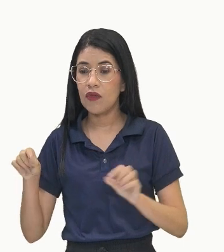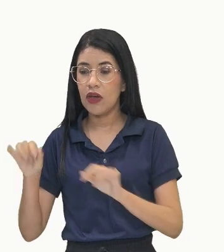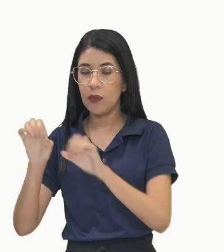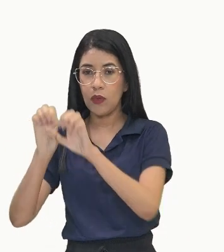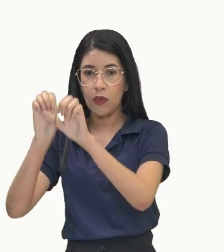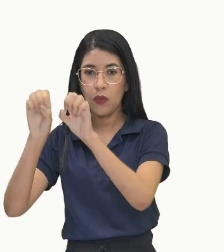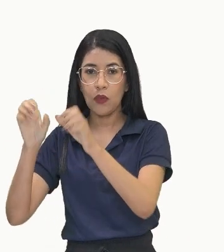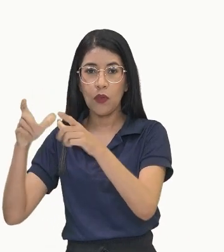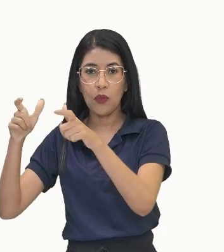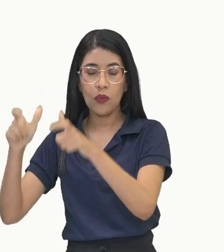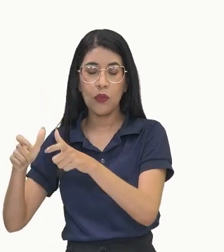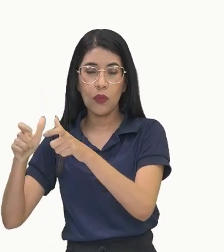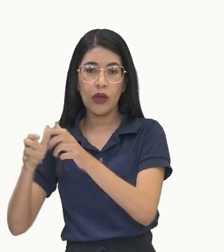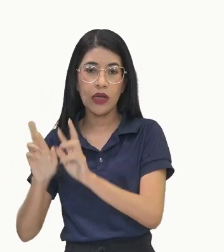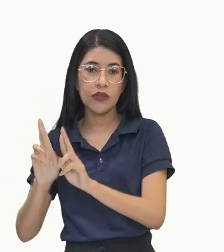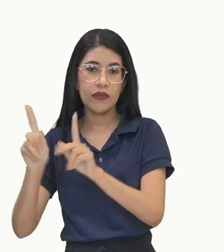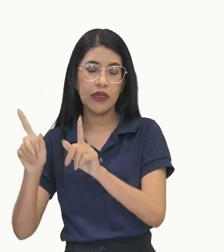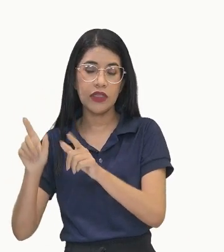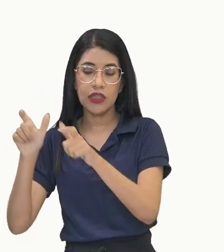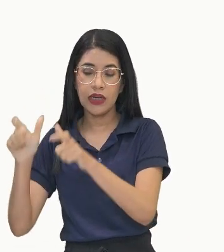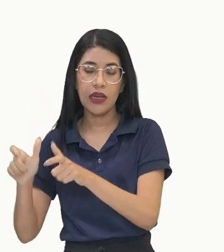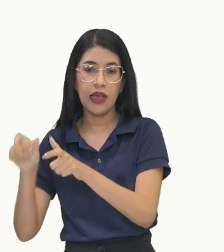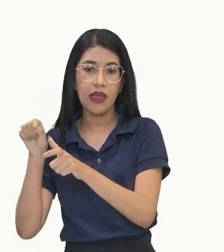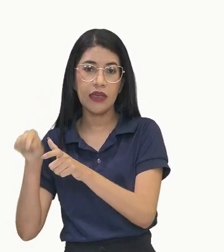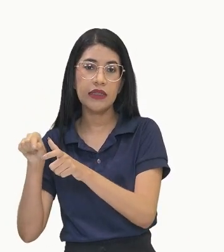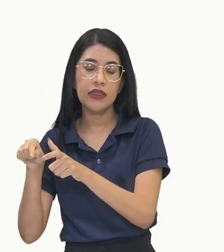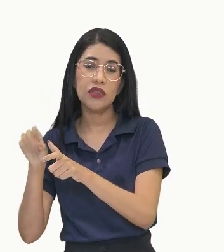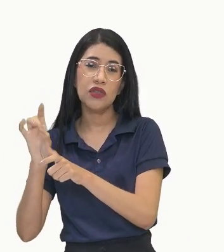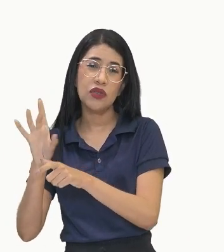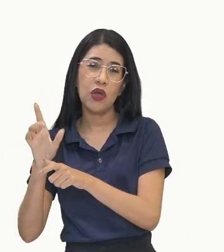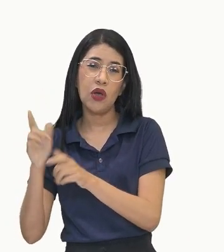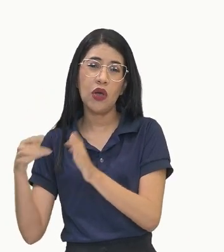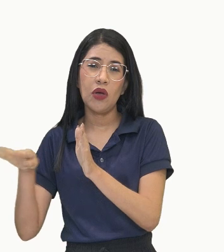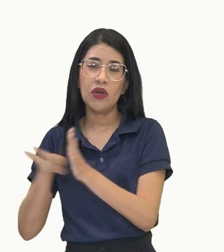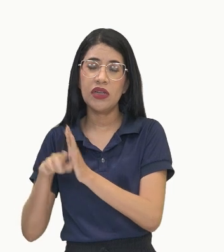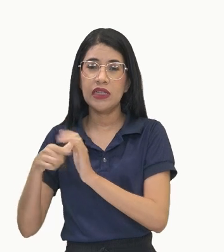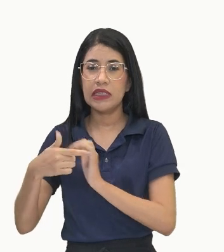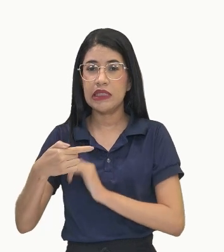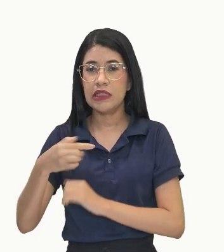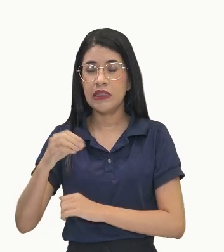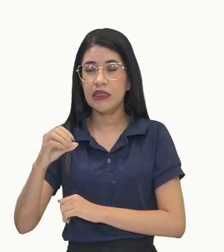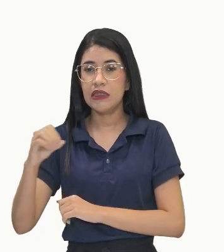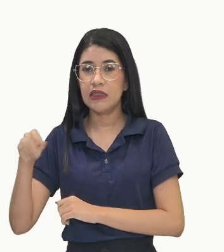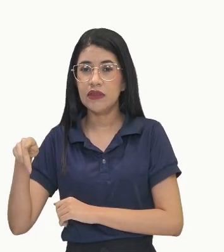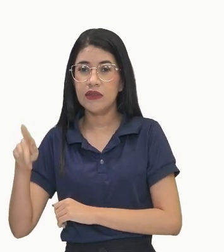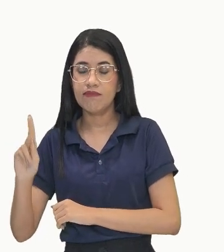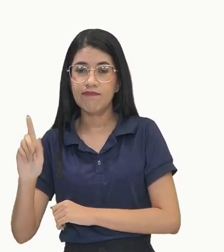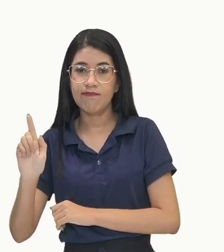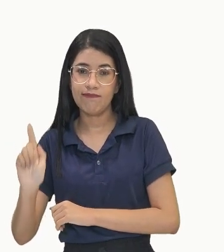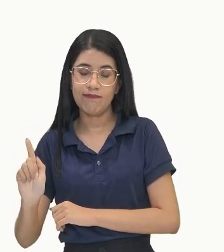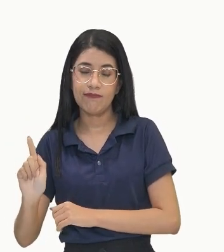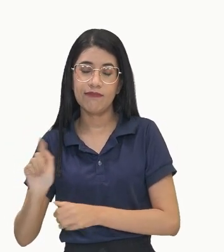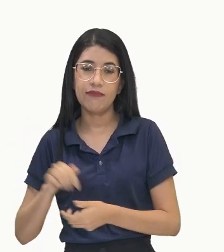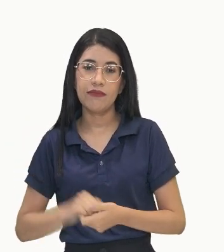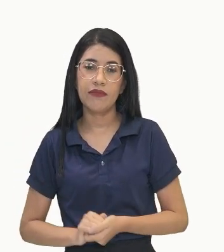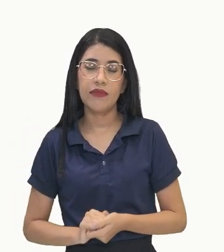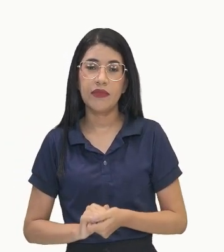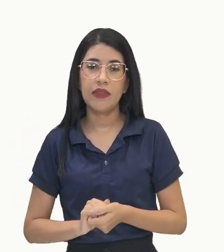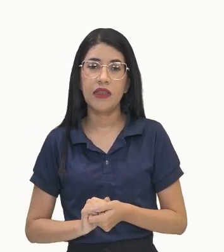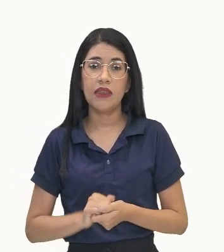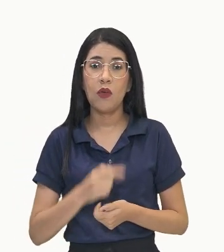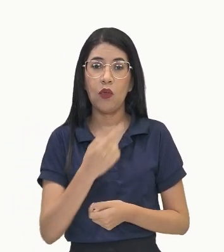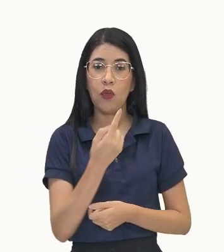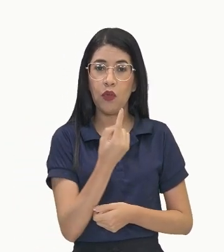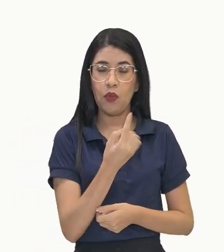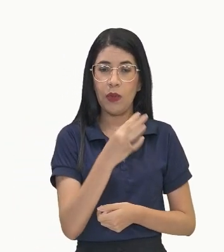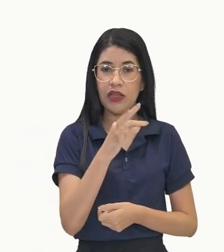estrutura, que nessa outra estrutura está chegando a apenas 700 quilos. Para quem não sabe, 1 tonelada é